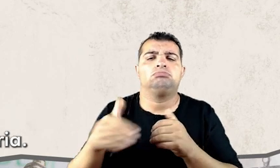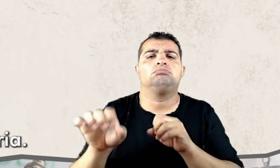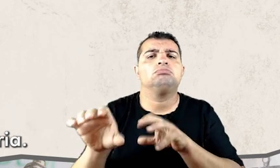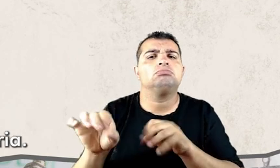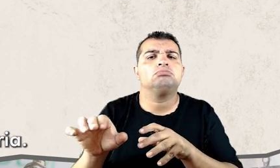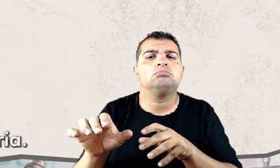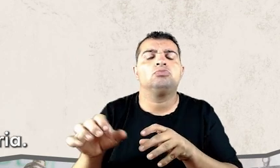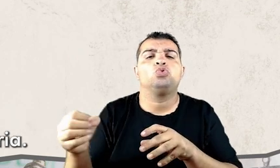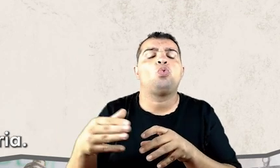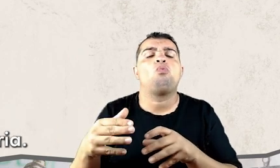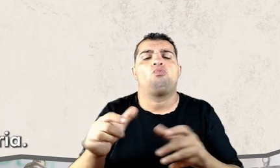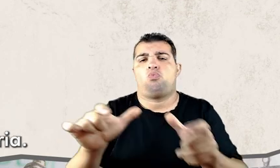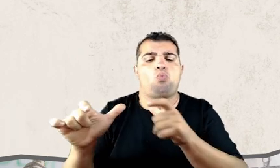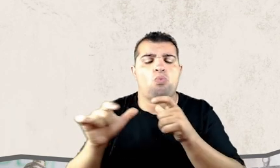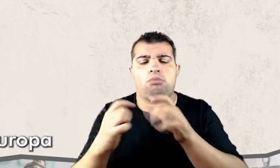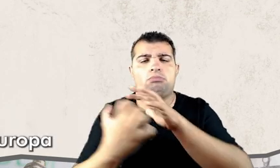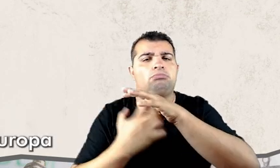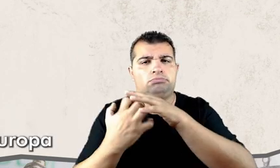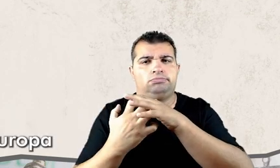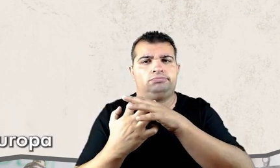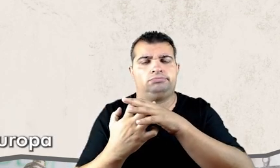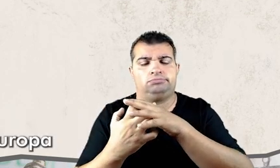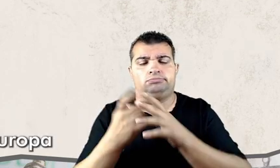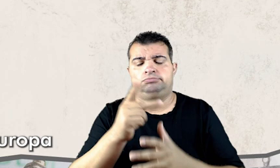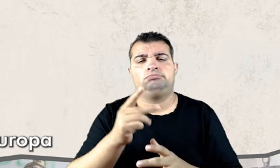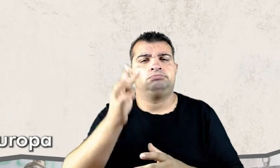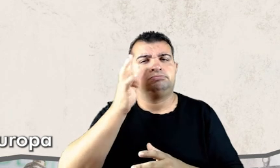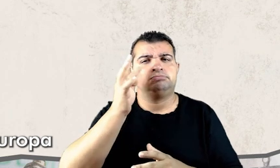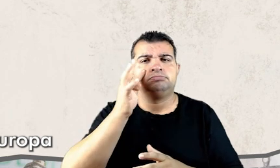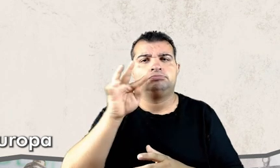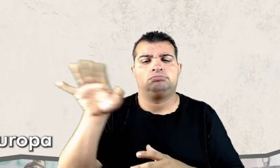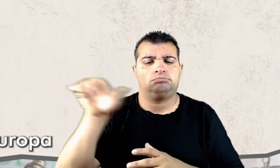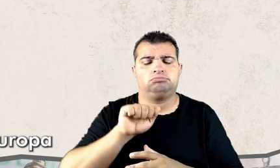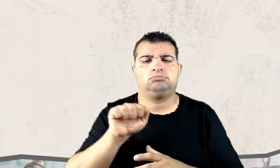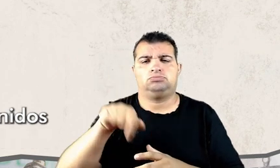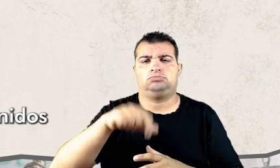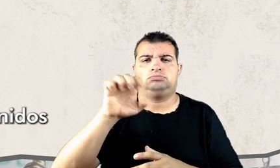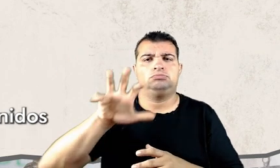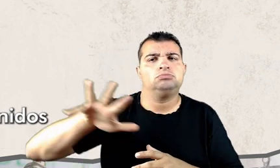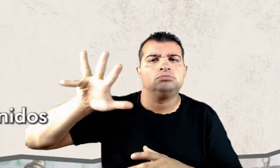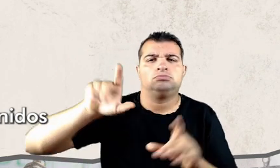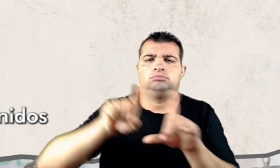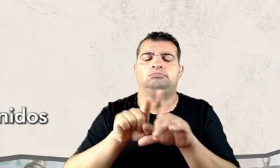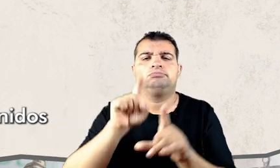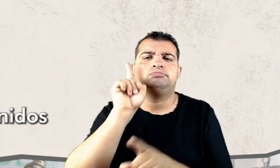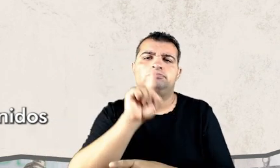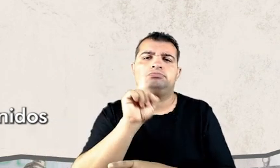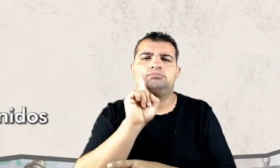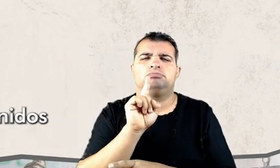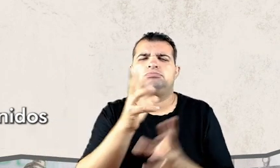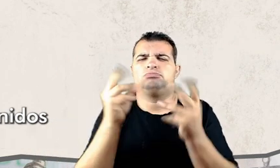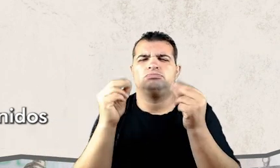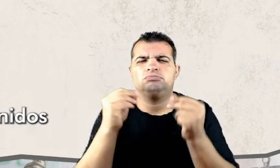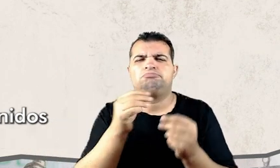candidatar a algum posto numa nova indústria. Os psicotécnicos trouxeram da Europa e depois também dos Estados Unidos